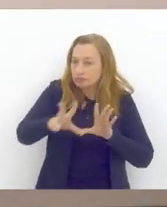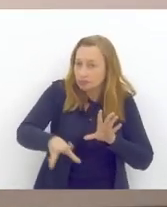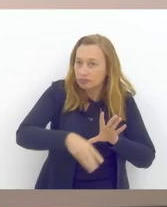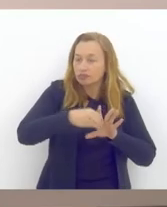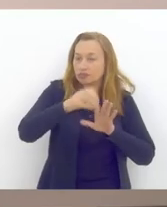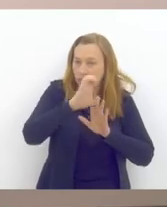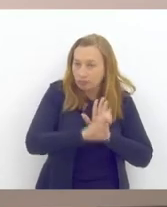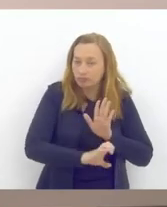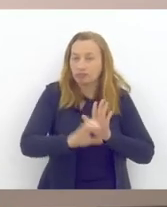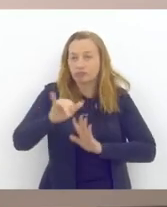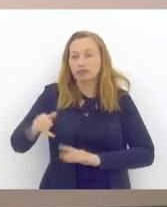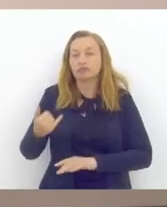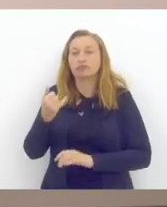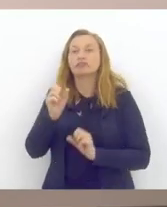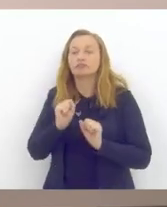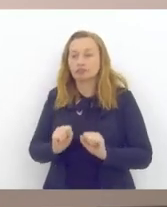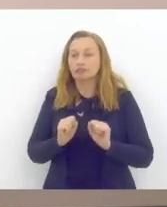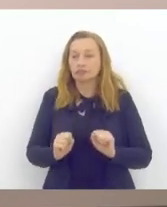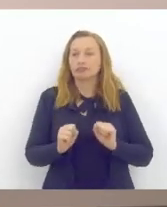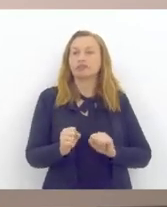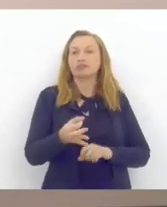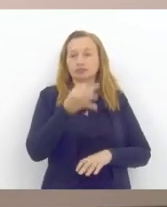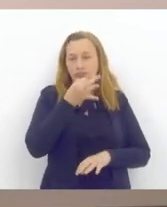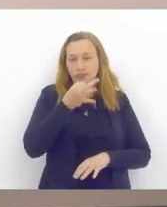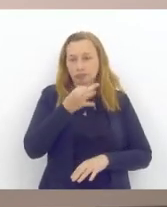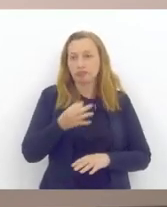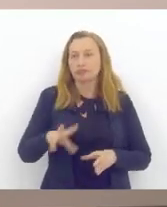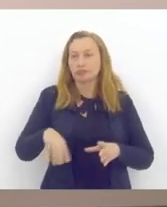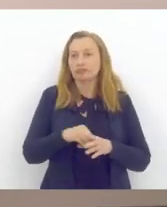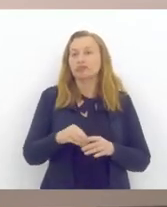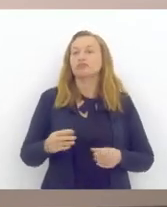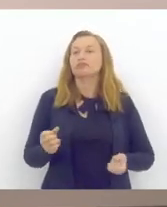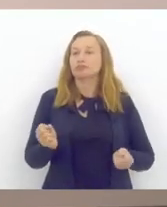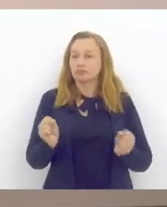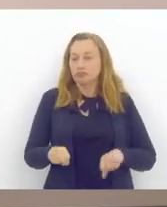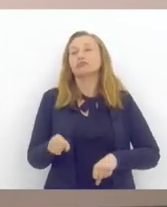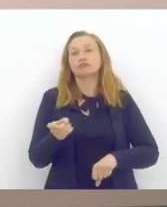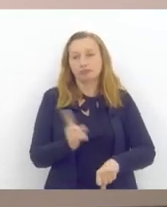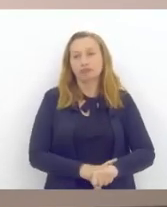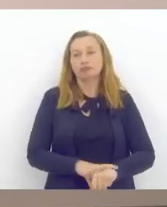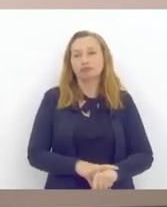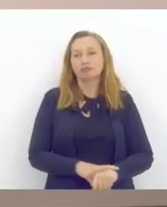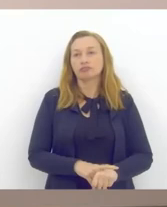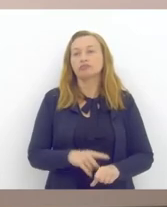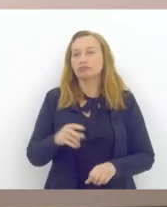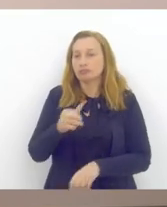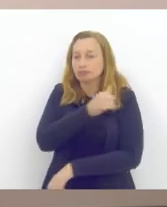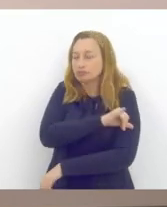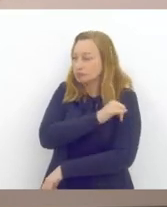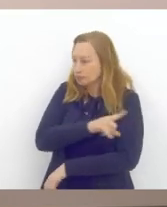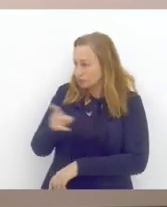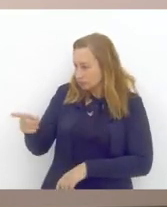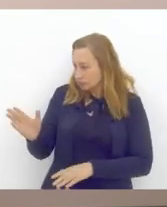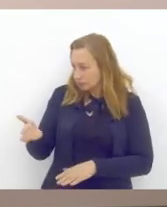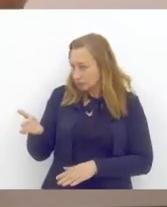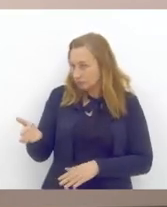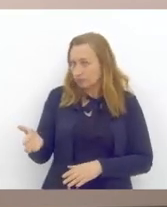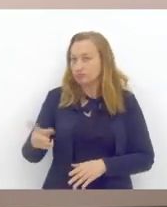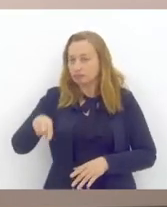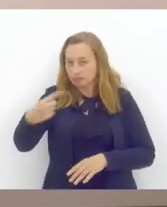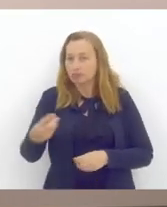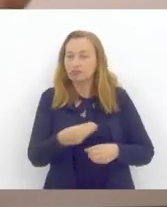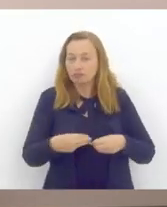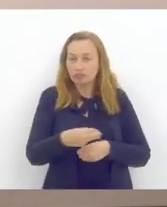aproveitar, filmar o máximo possível sugestões dentro do que a gente pactuar. Então, só para dizer que ainda tem, como o Rio de Janeiro fez agora, se os outros municípios